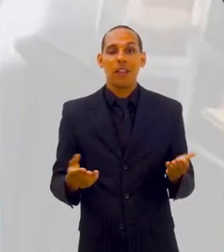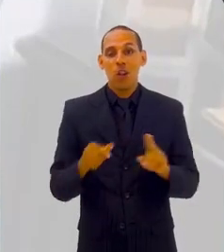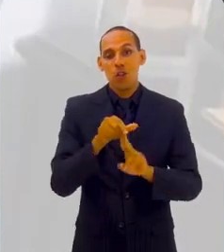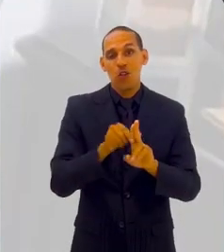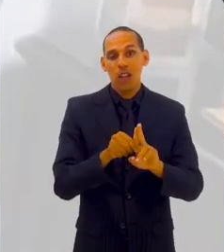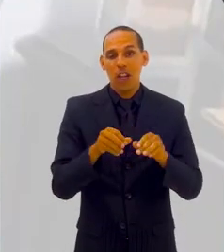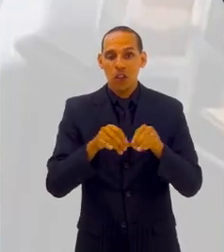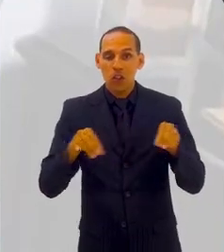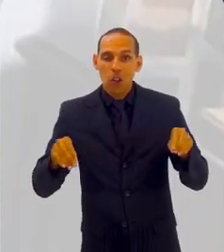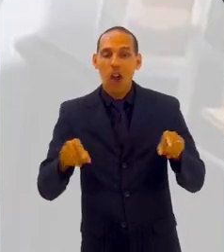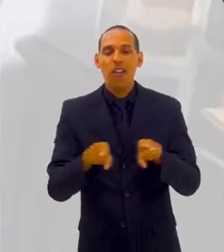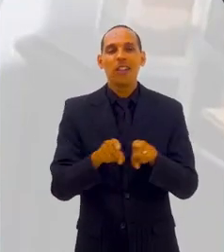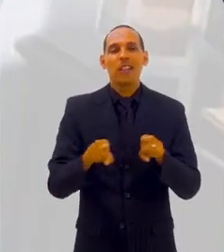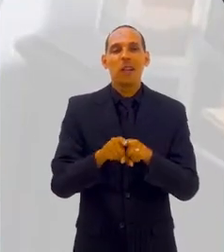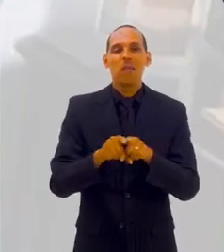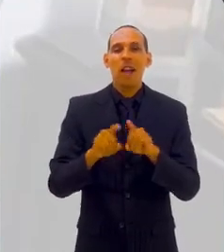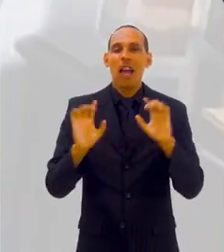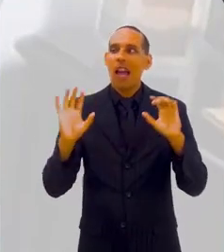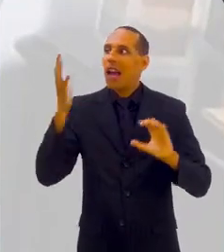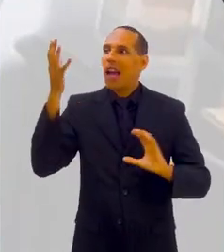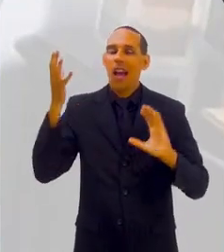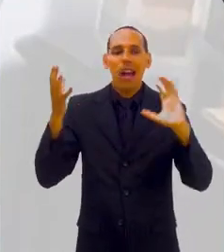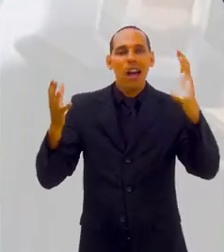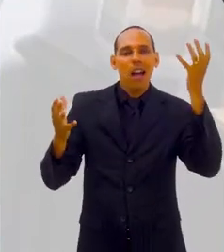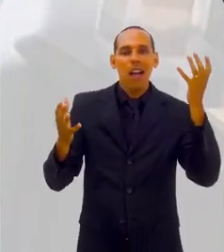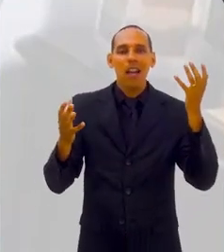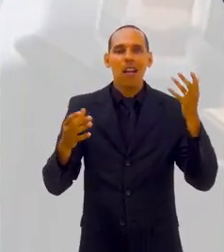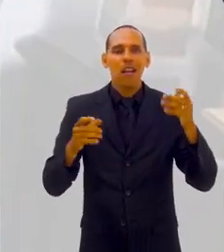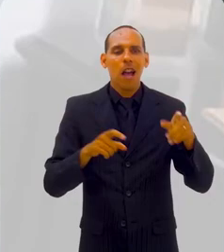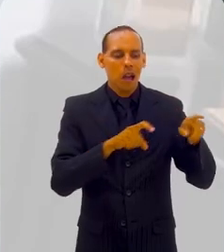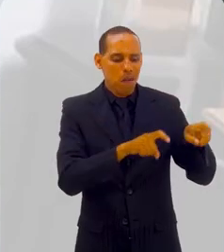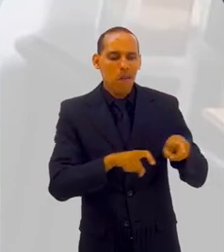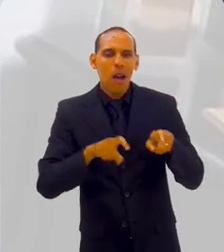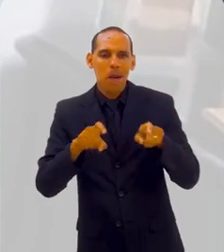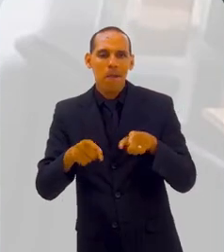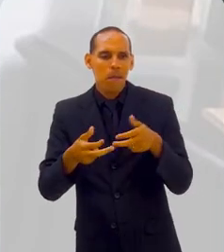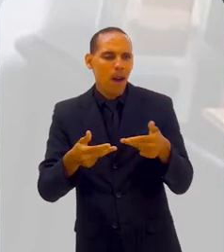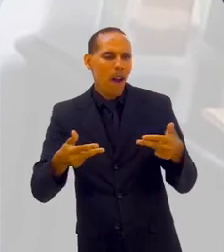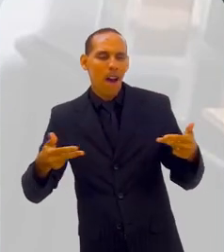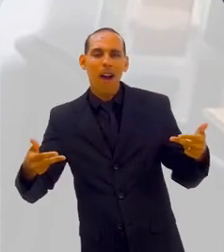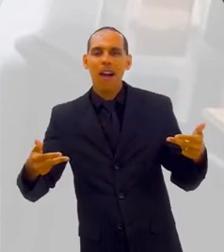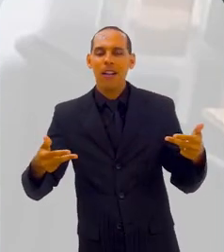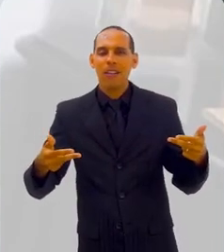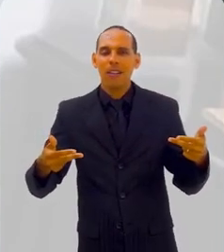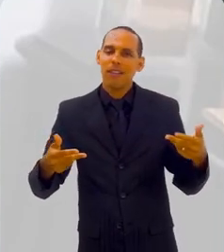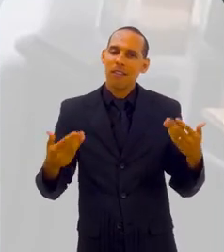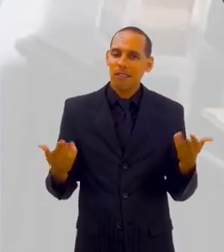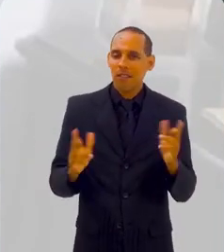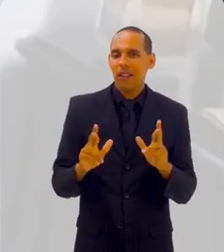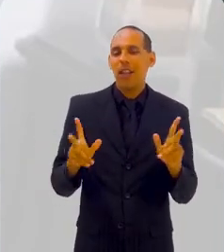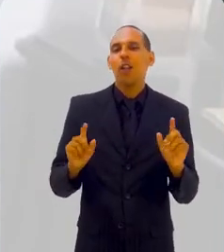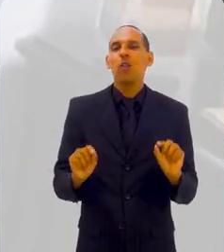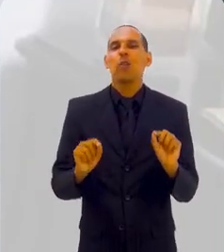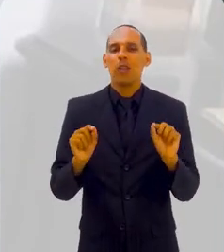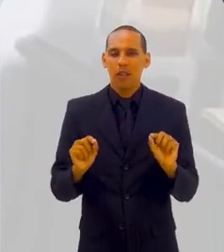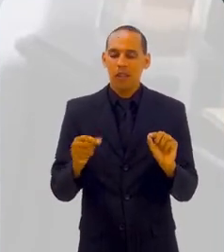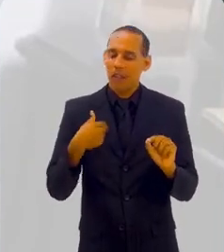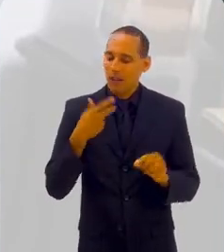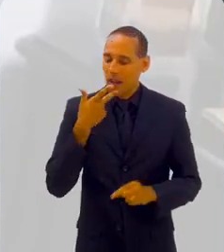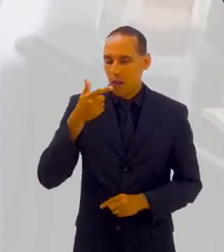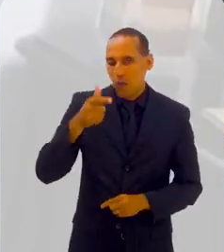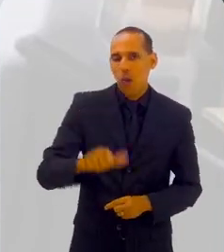de solos e de clima para plantar muita coisa, embora em tamanhos pequenos, aí entra a diferenciação,